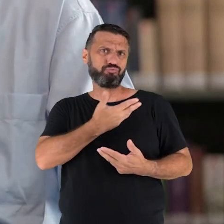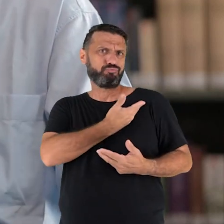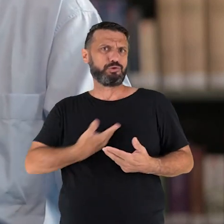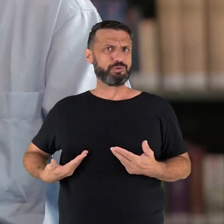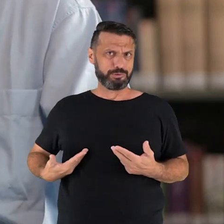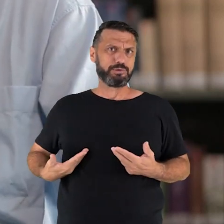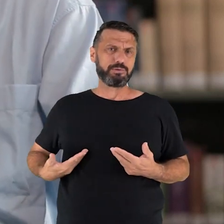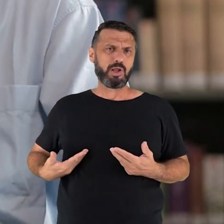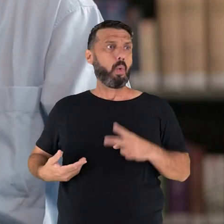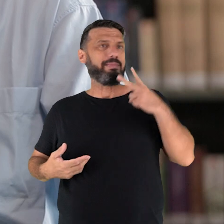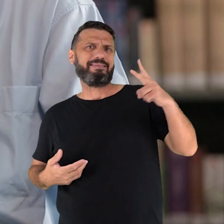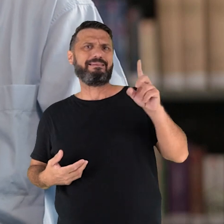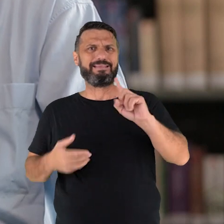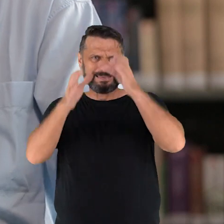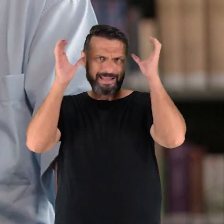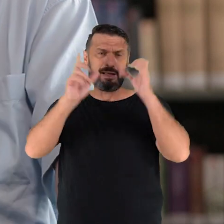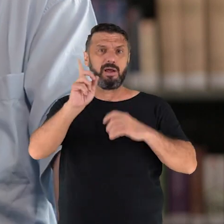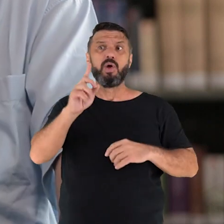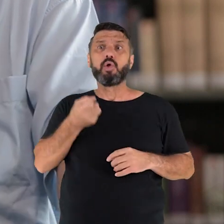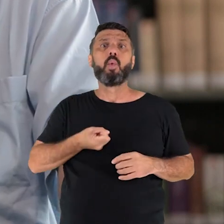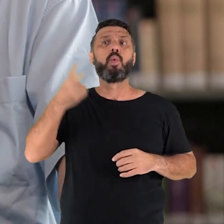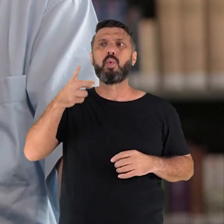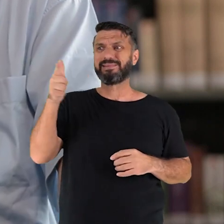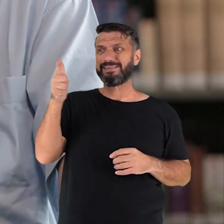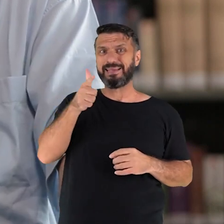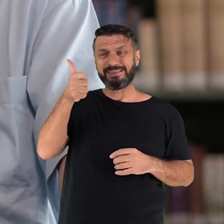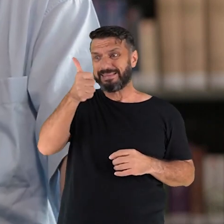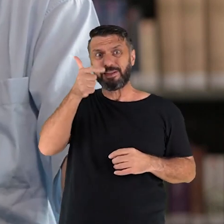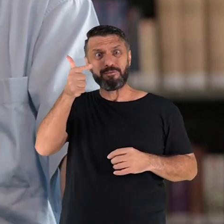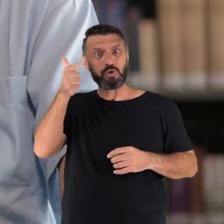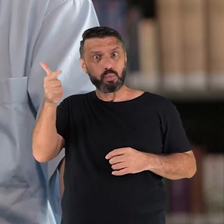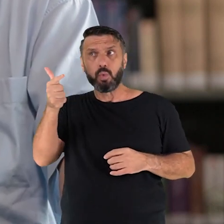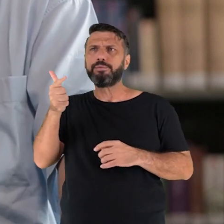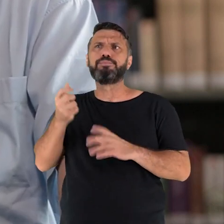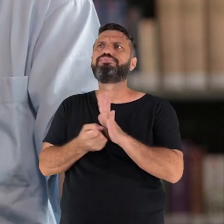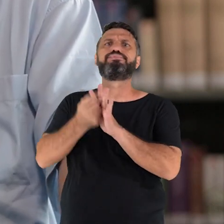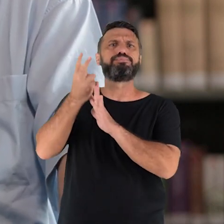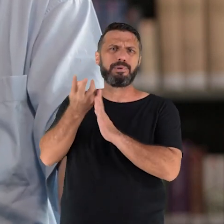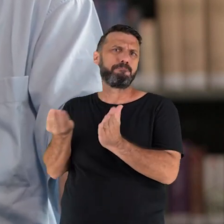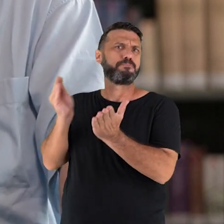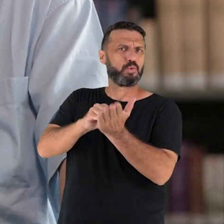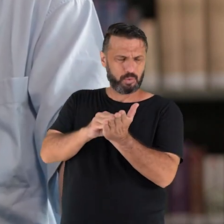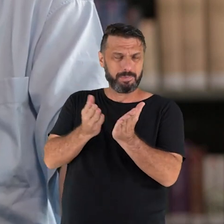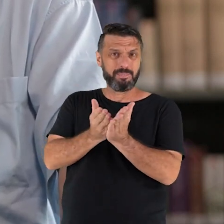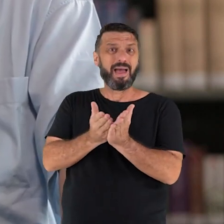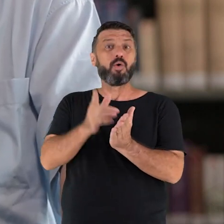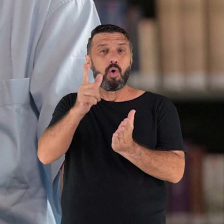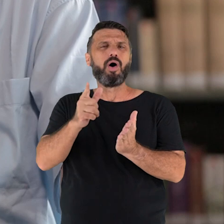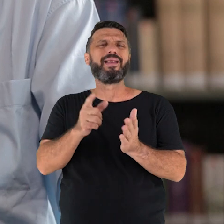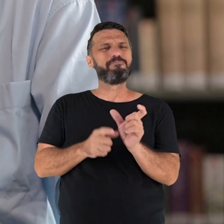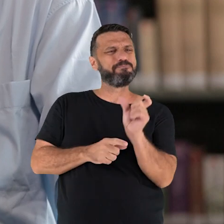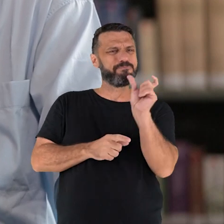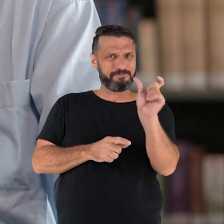expressão, reino de Deus, aparece na boca de Jesus 122 vezes nos 4 evangelhos. E a expressão igreja, que